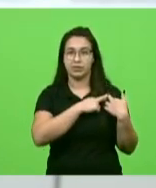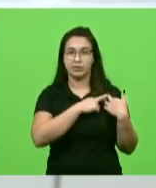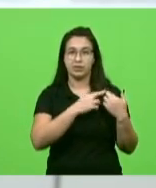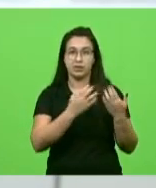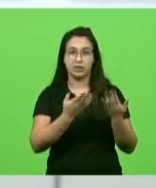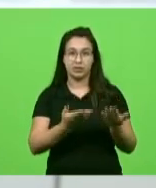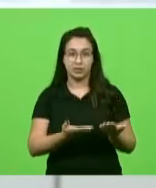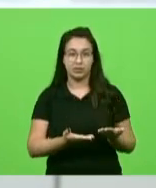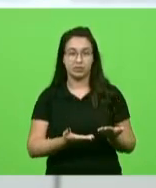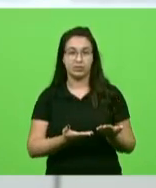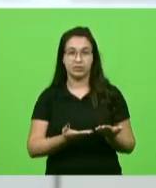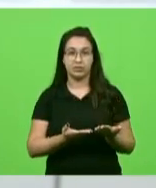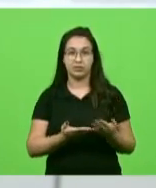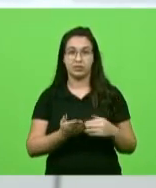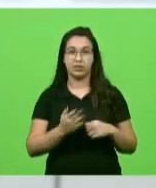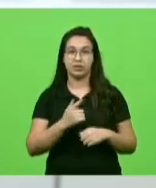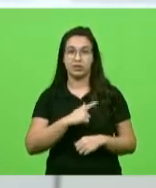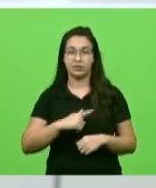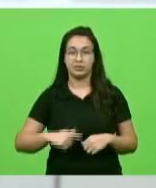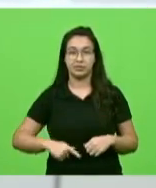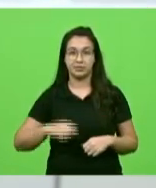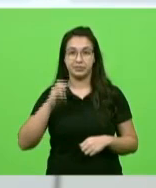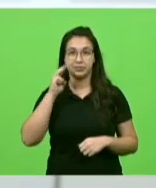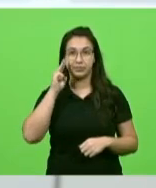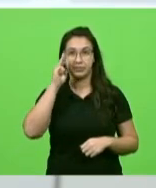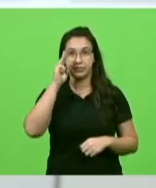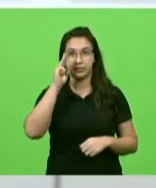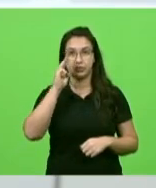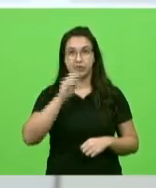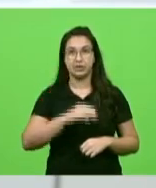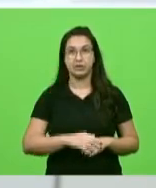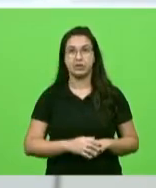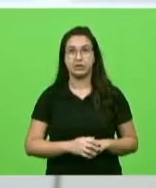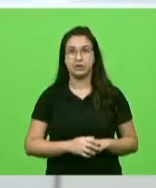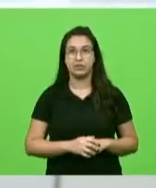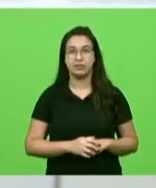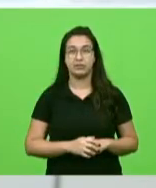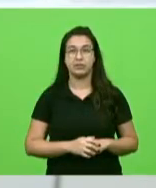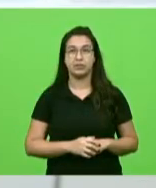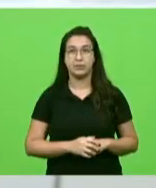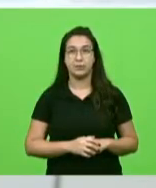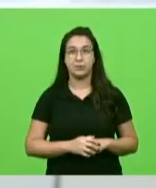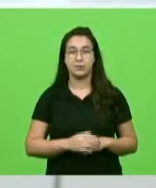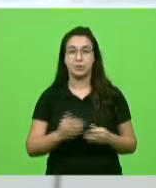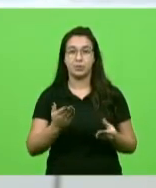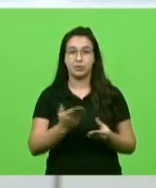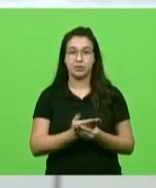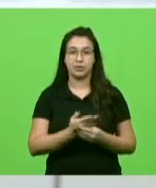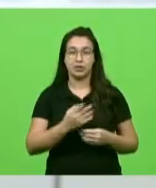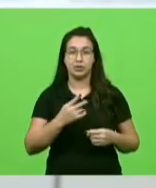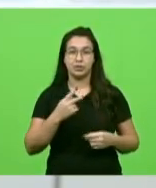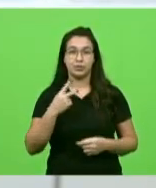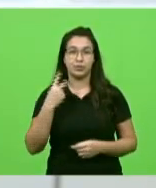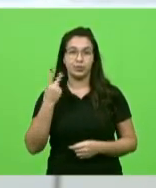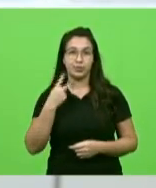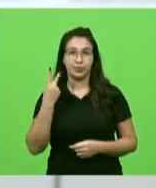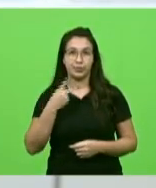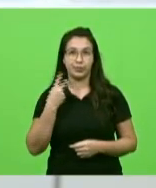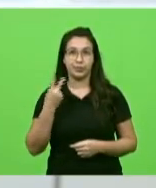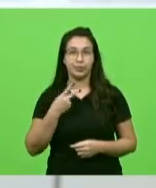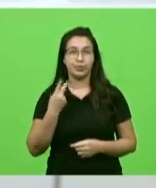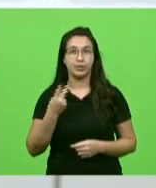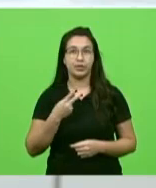em face do senhor Carlos Moisés aptos a julgar a deflagrar o processo político-administrativo no que